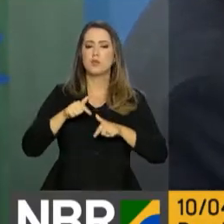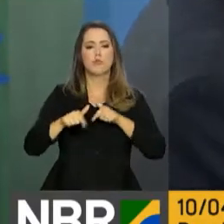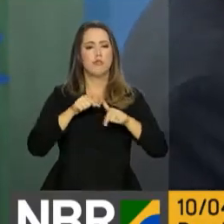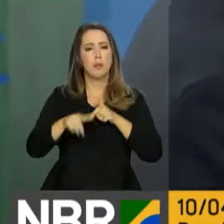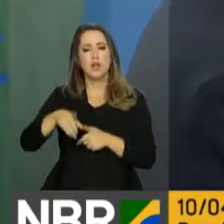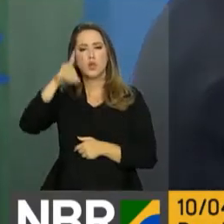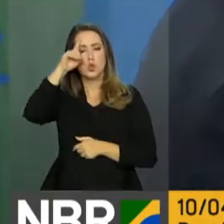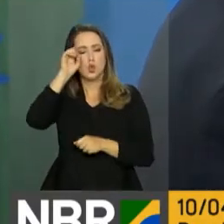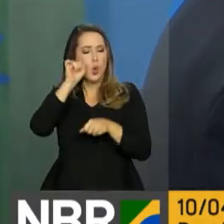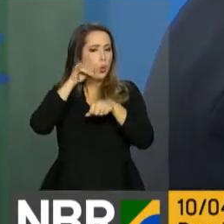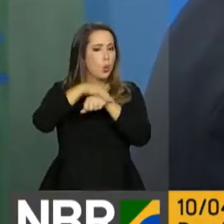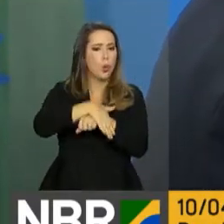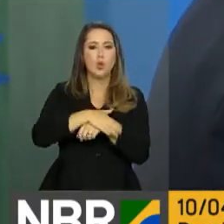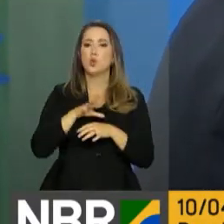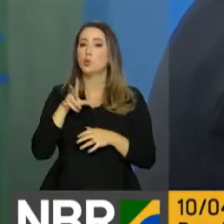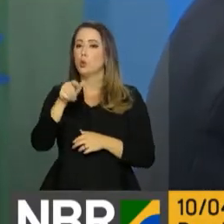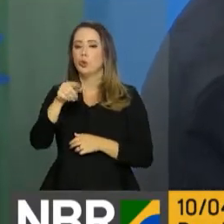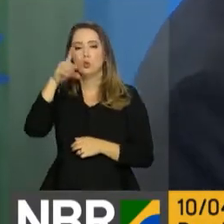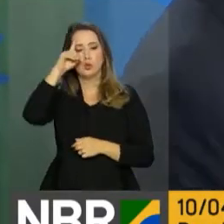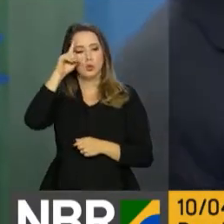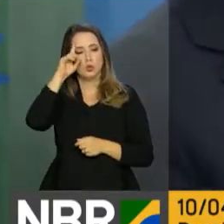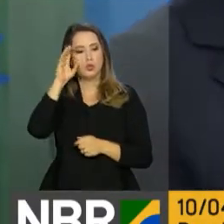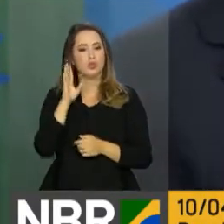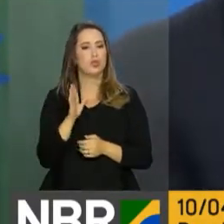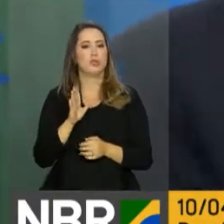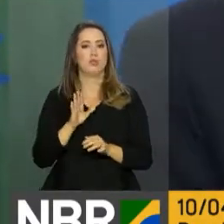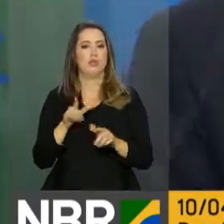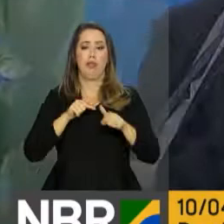dia e noite, é para terminar meia-noite. Bem?